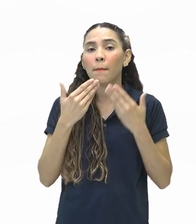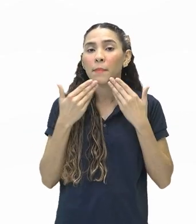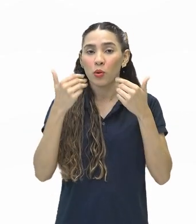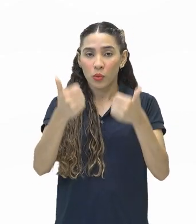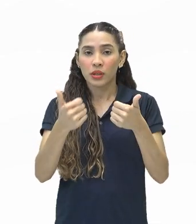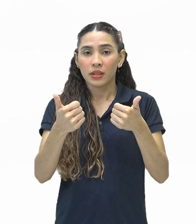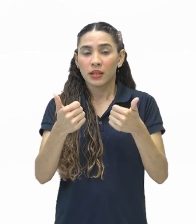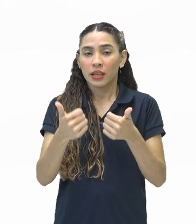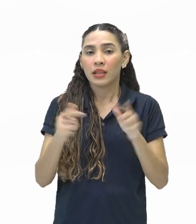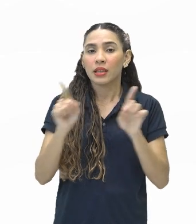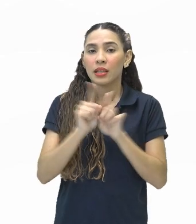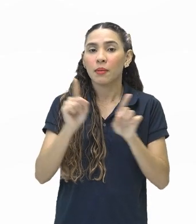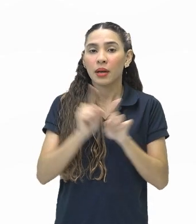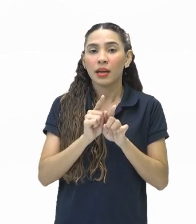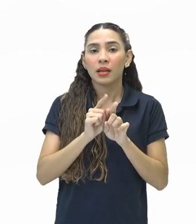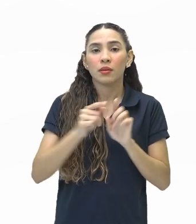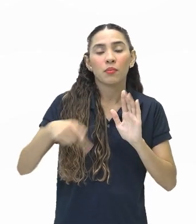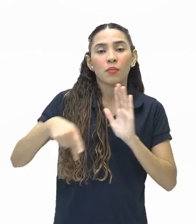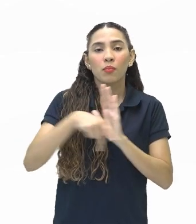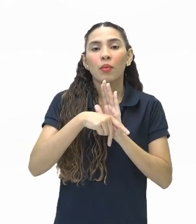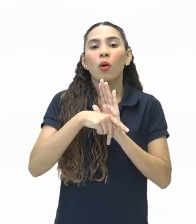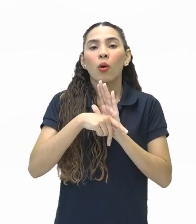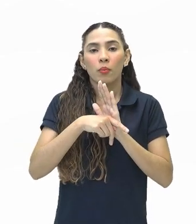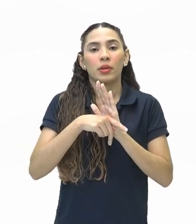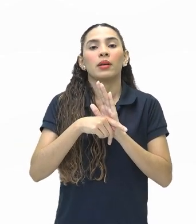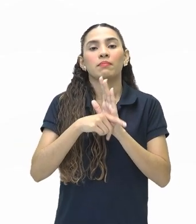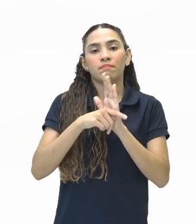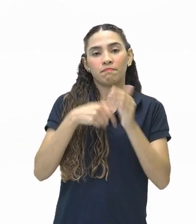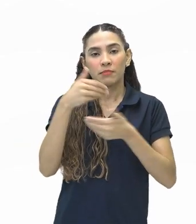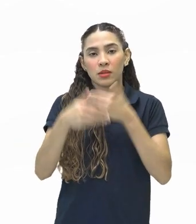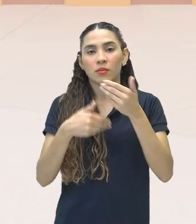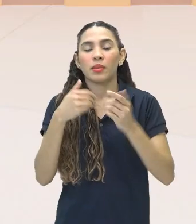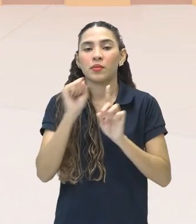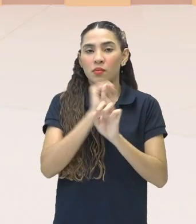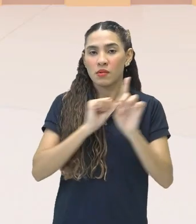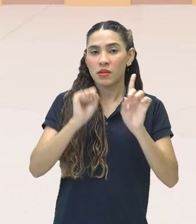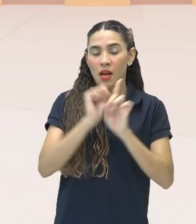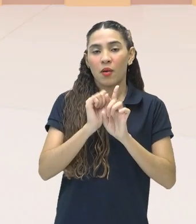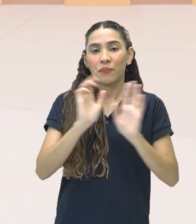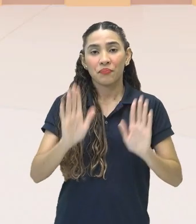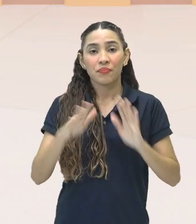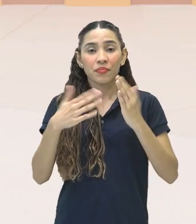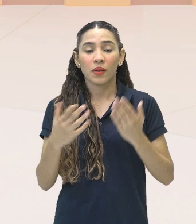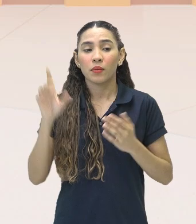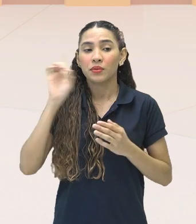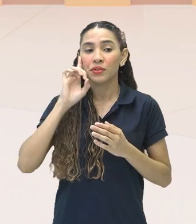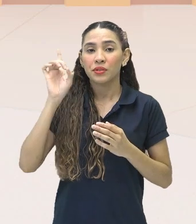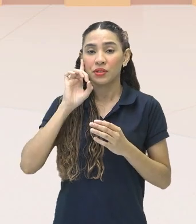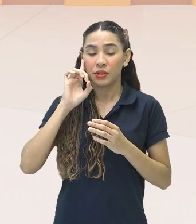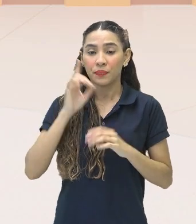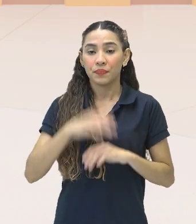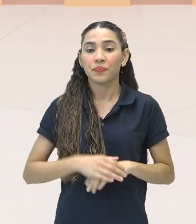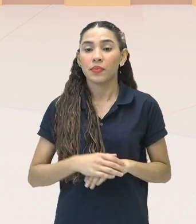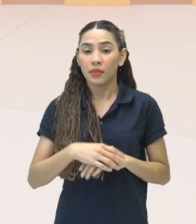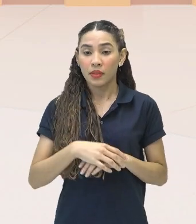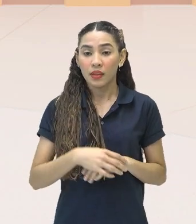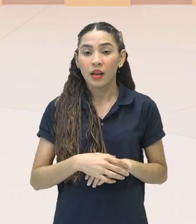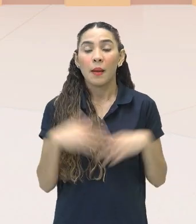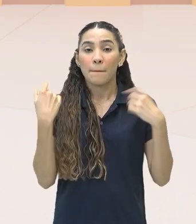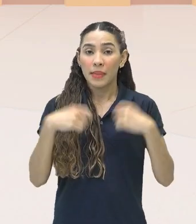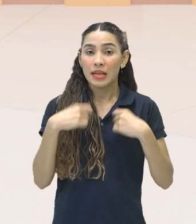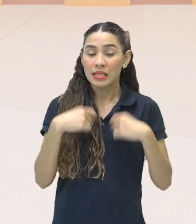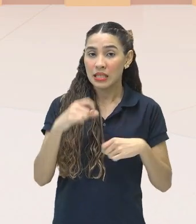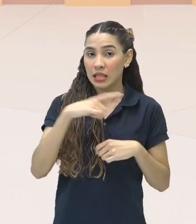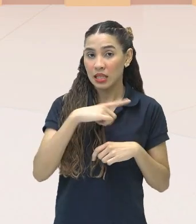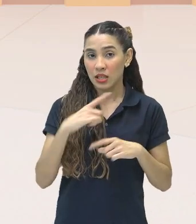melhoria da odierna conjuntura social. Ou seja, no nosso dia a dia, tem que